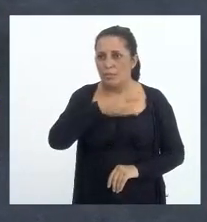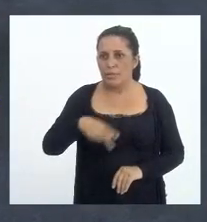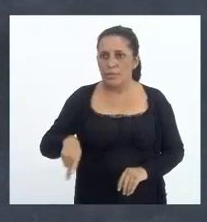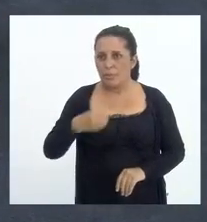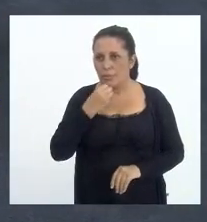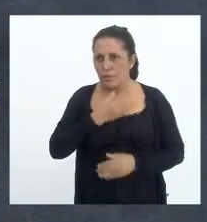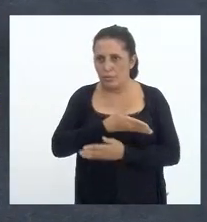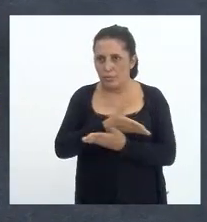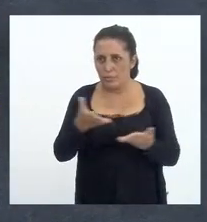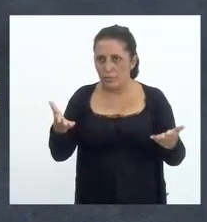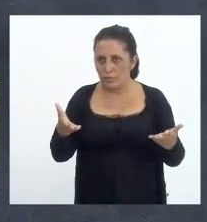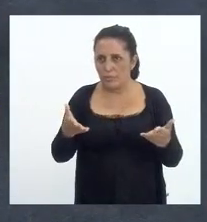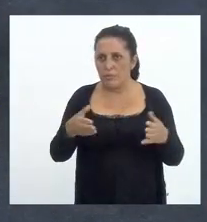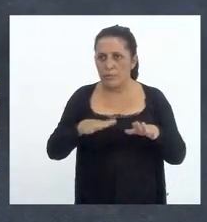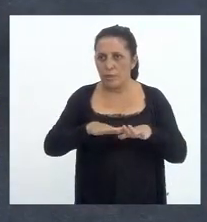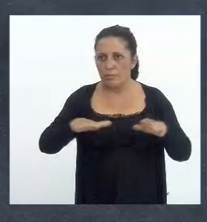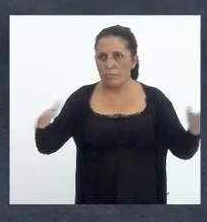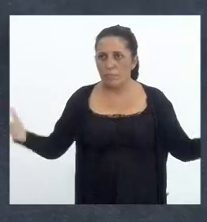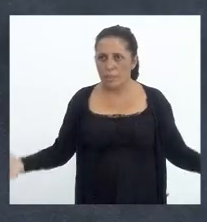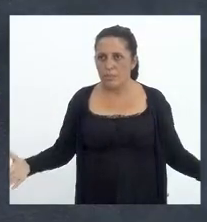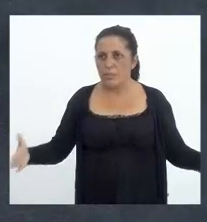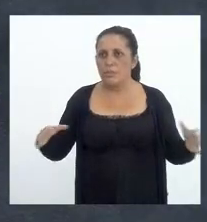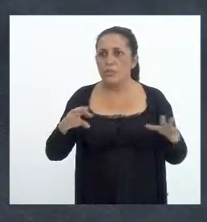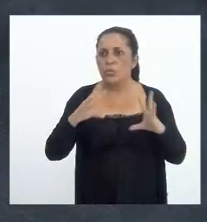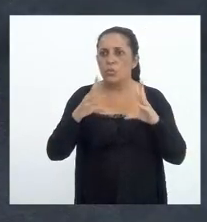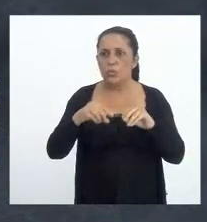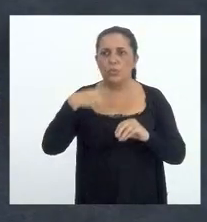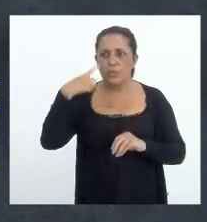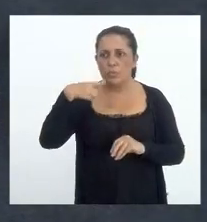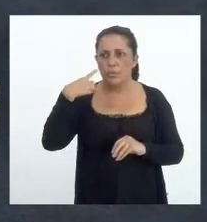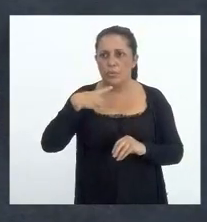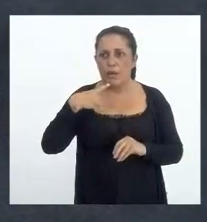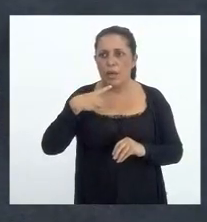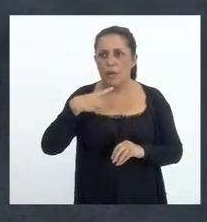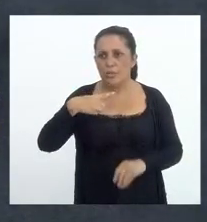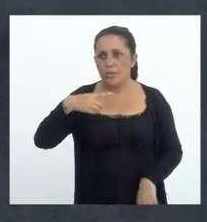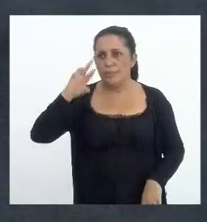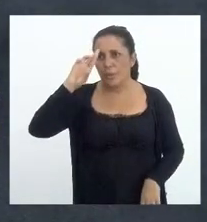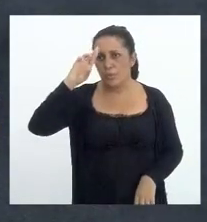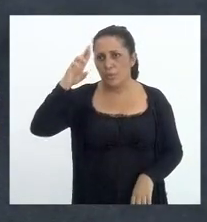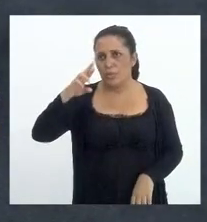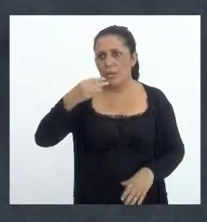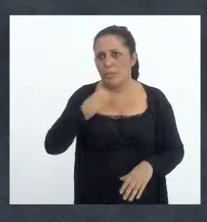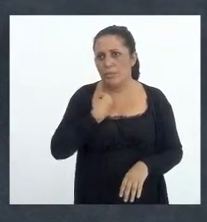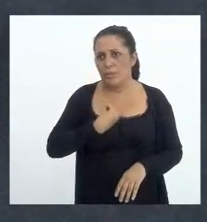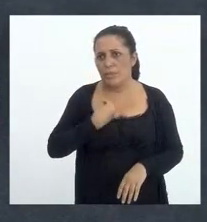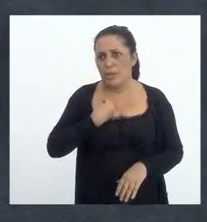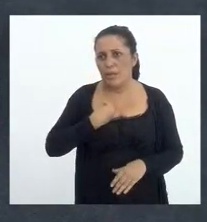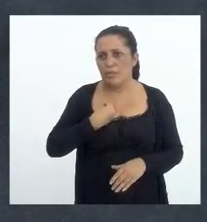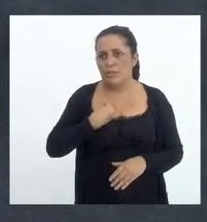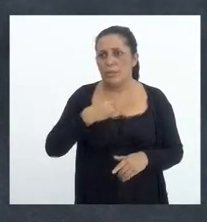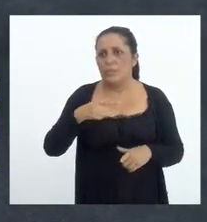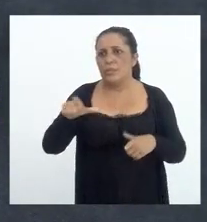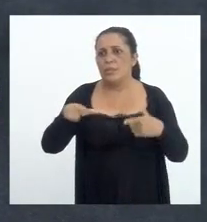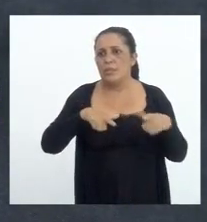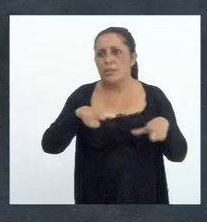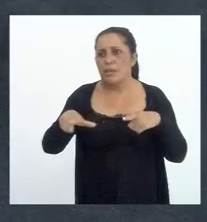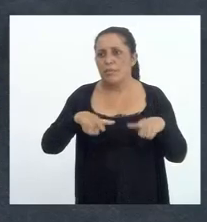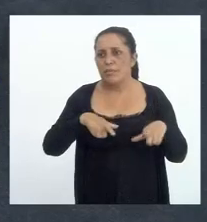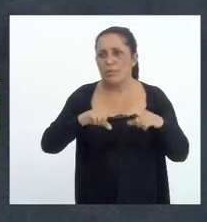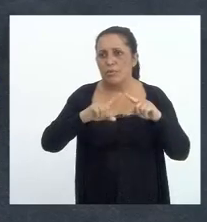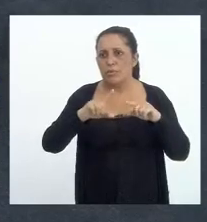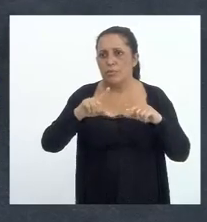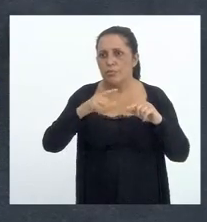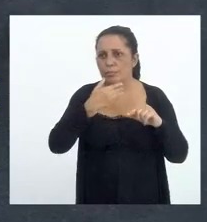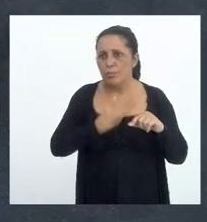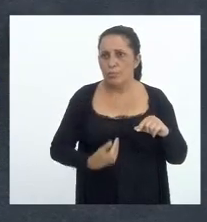tarde aos demais membros da mesa. Boa tarde aos demais deputados, autoridades presentes e servidores públicos que participam dessa audiência pública.